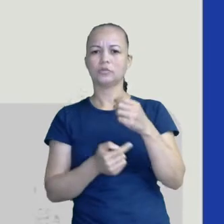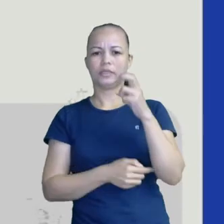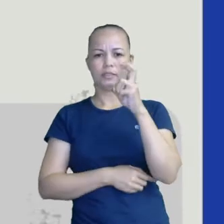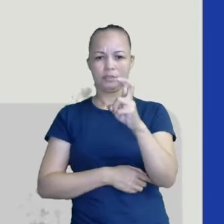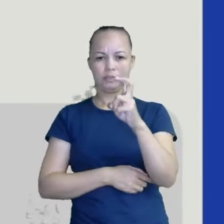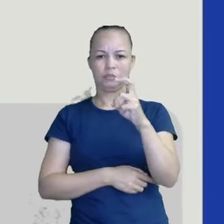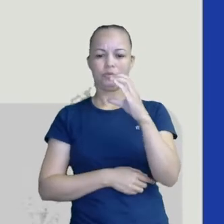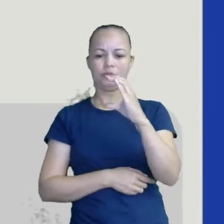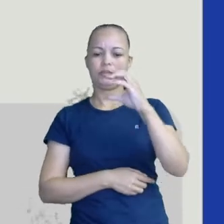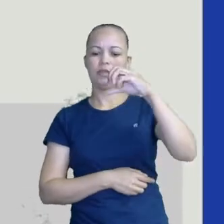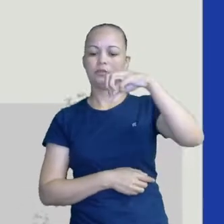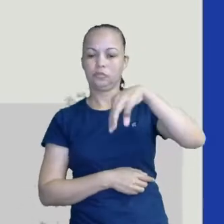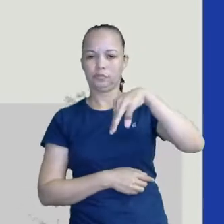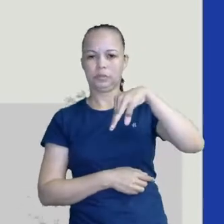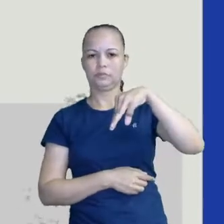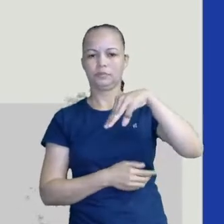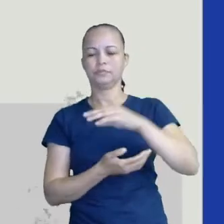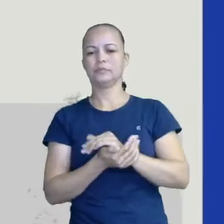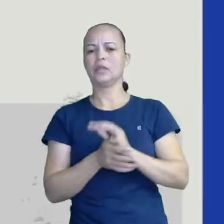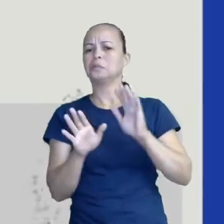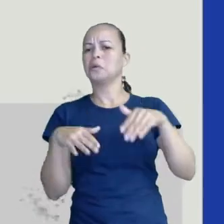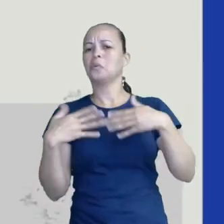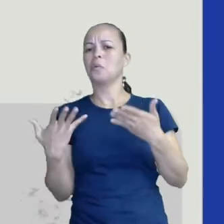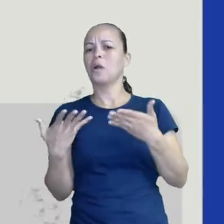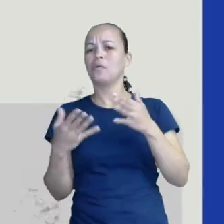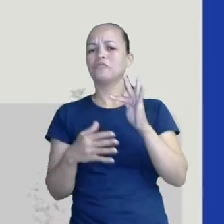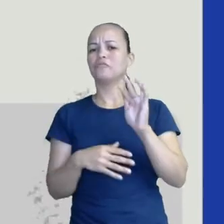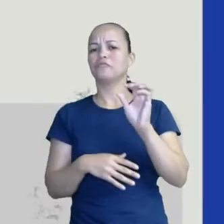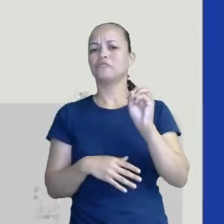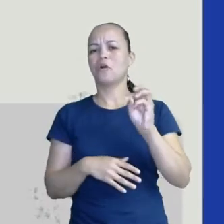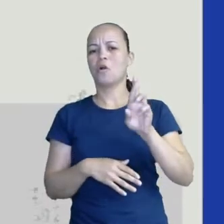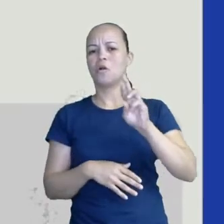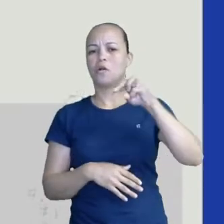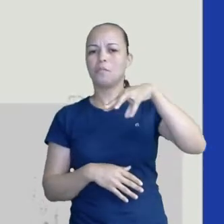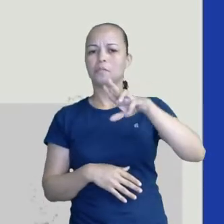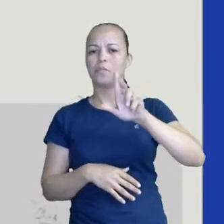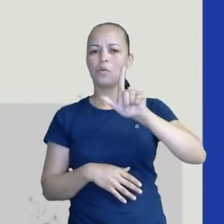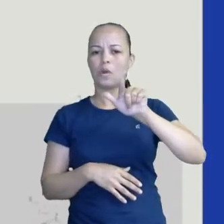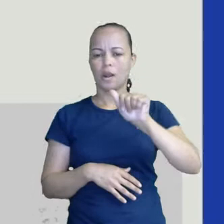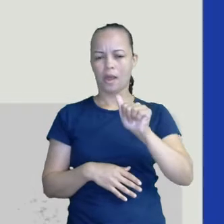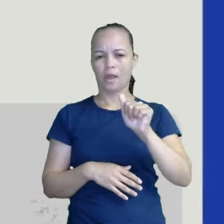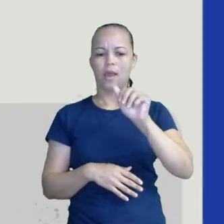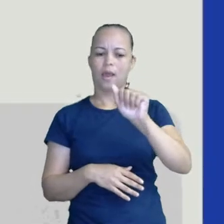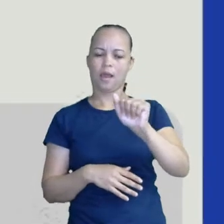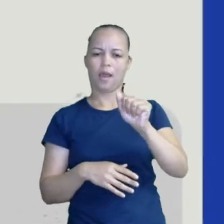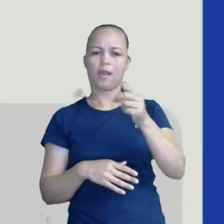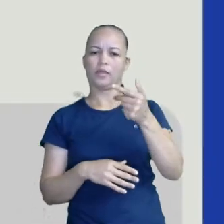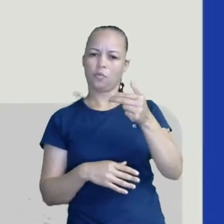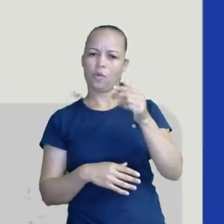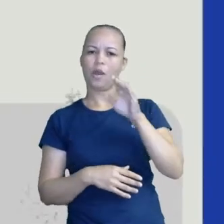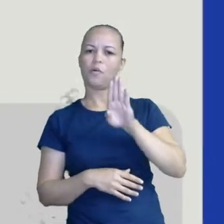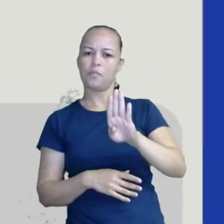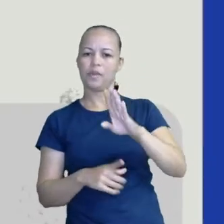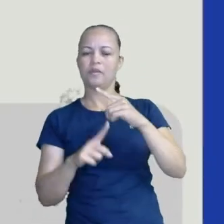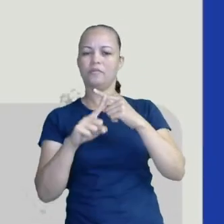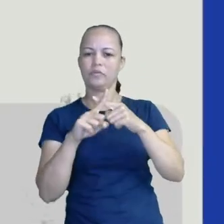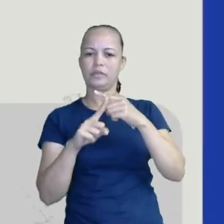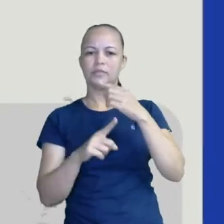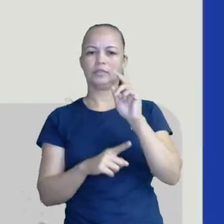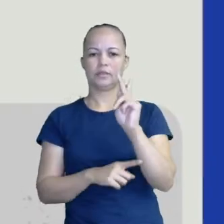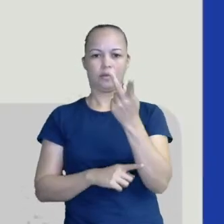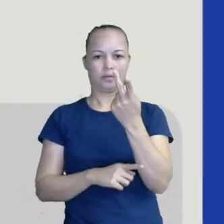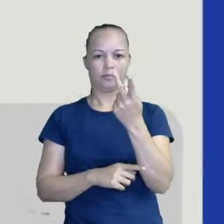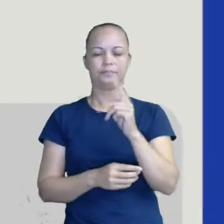cinco Então qual é a fórmula a = b vezes